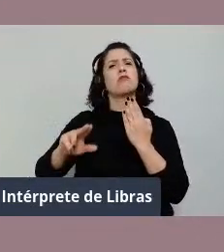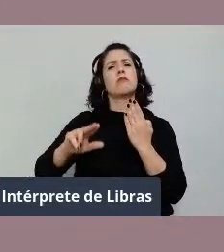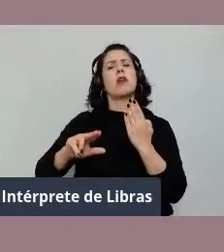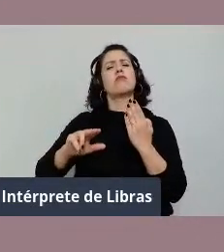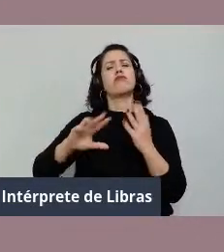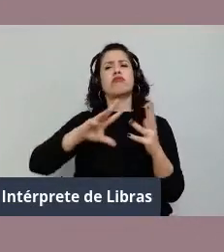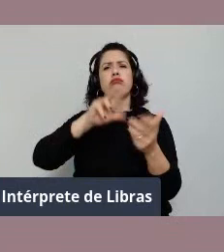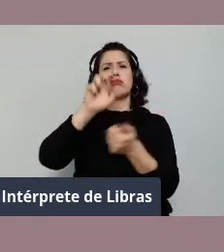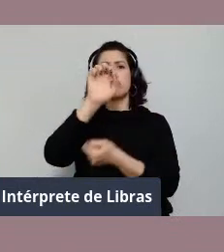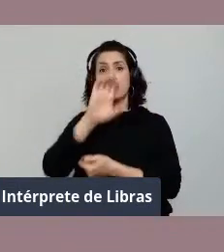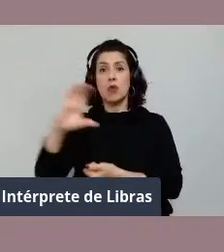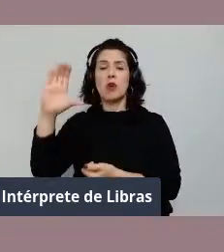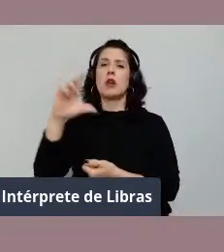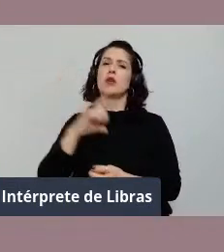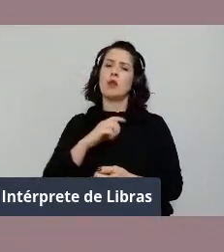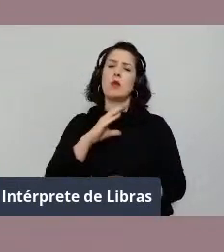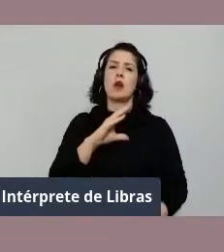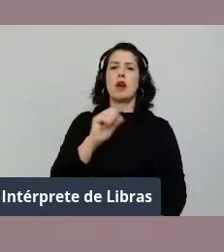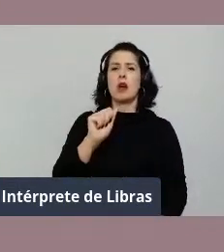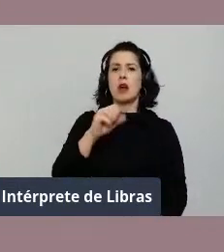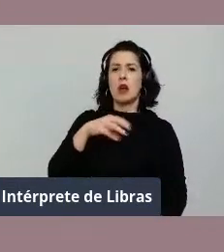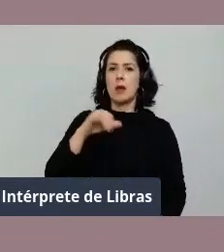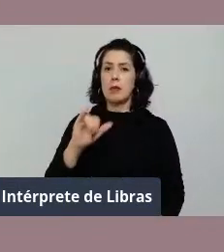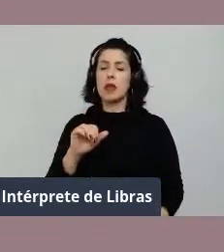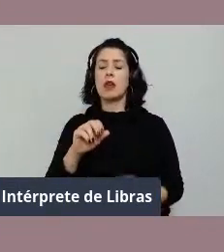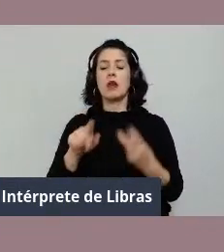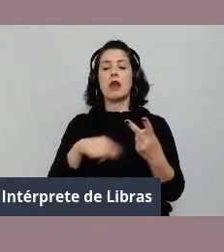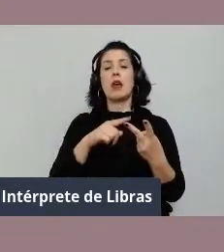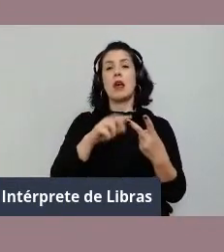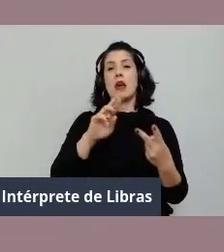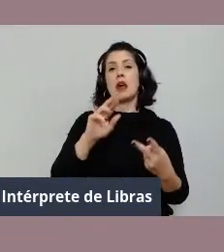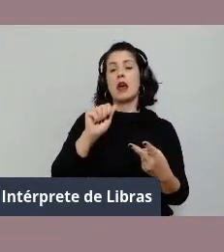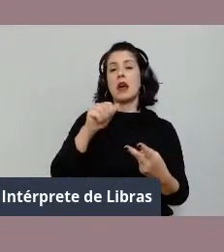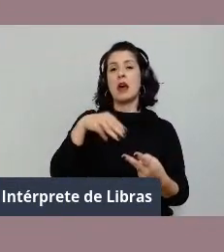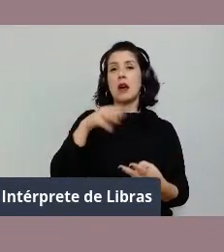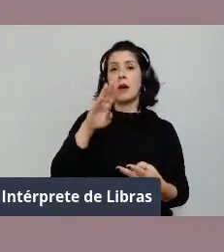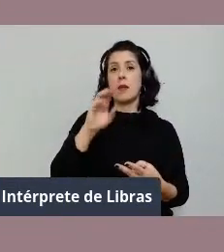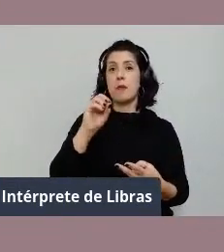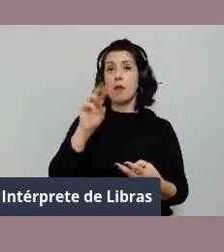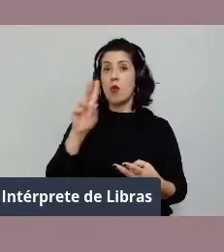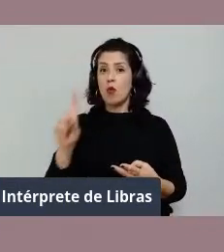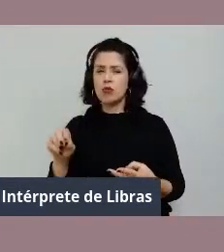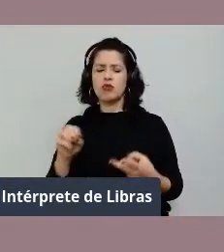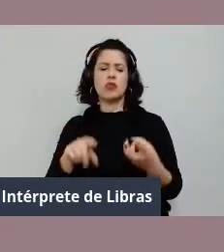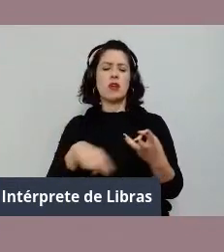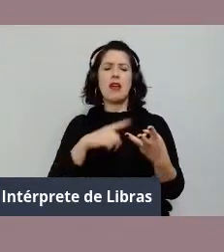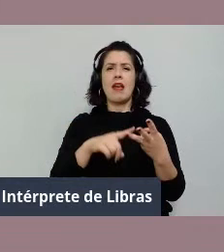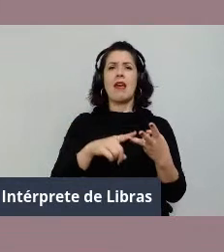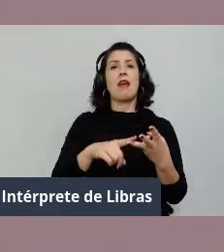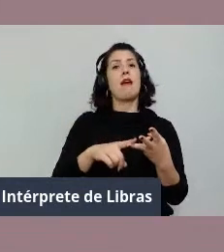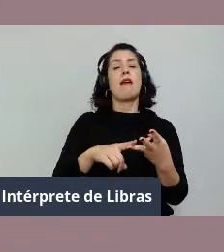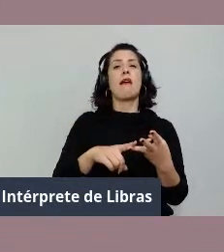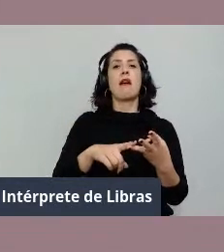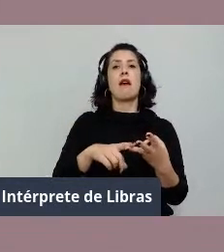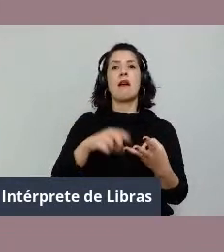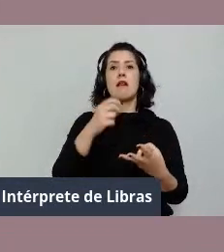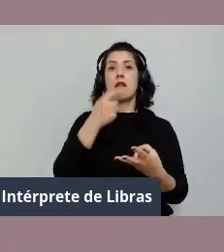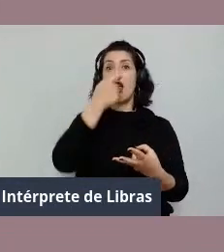Camus, Rimbaud, da literatura e da ciência, né? Tem Einstein,